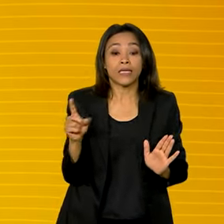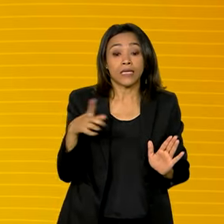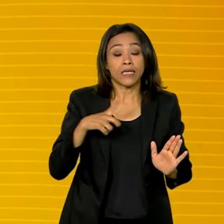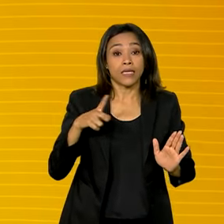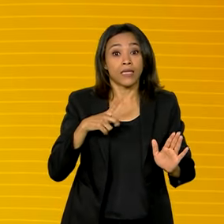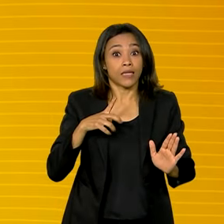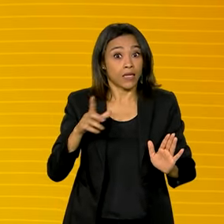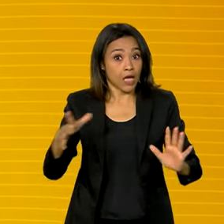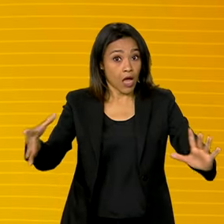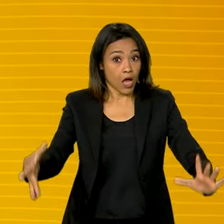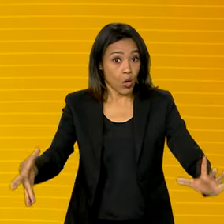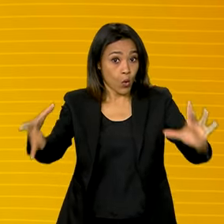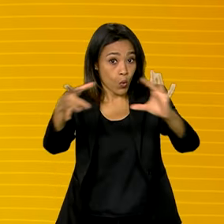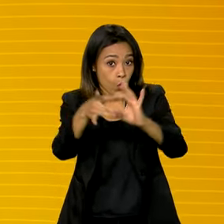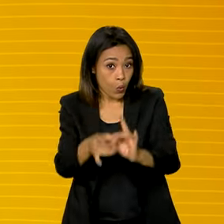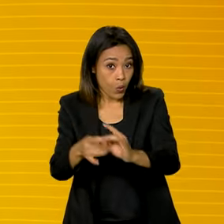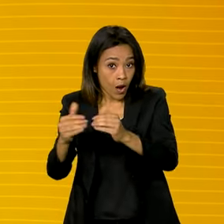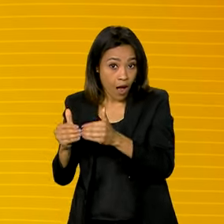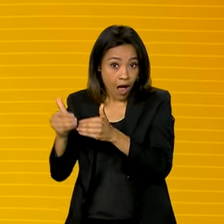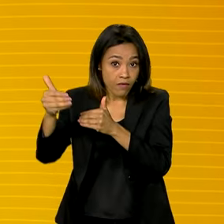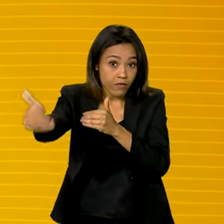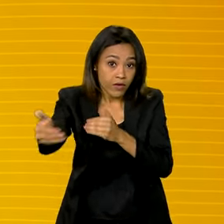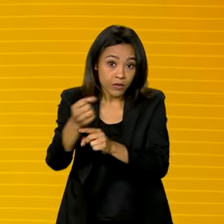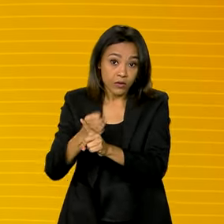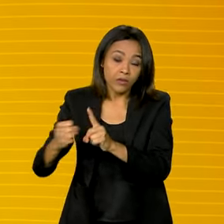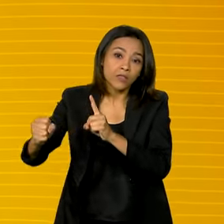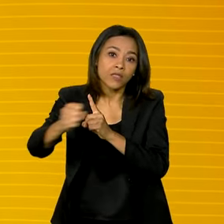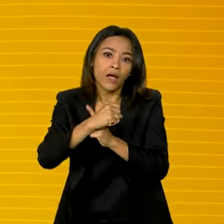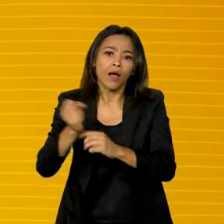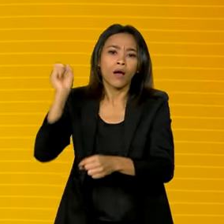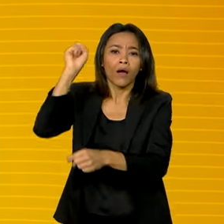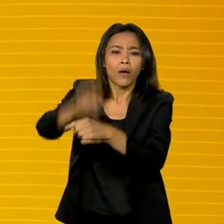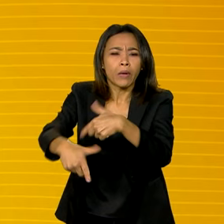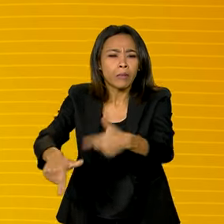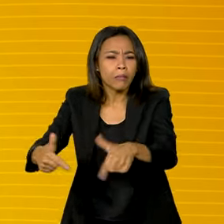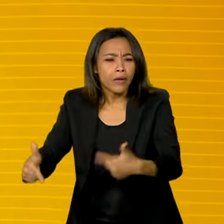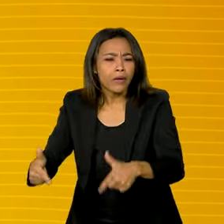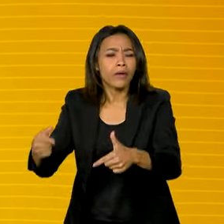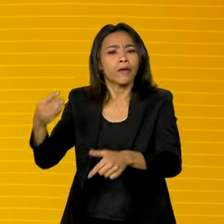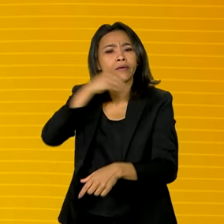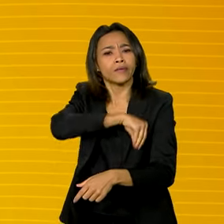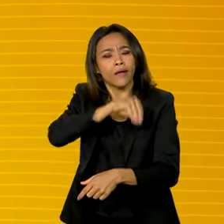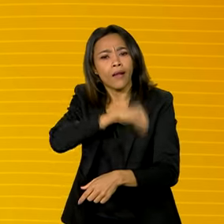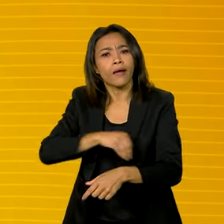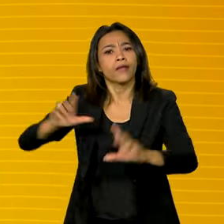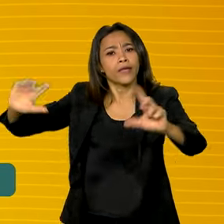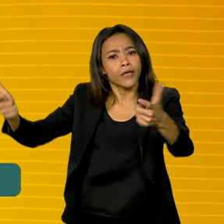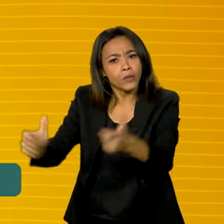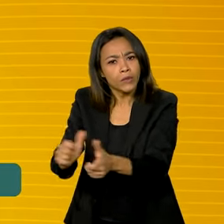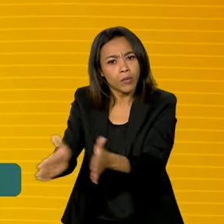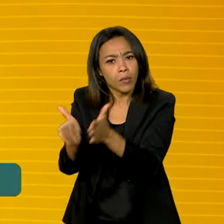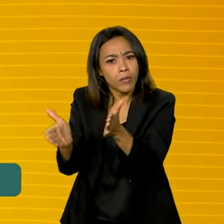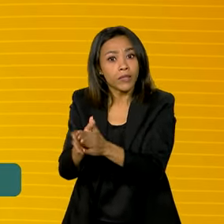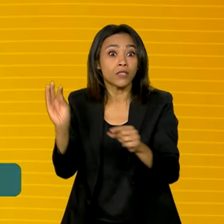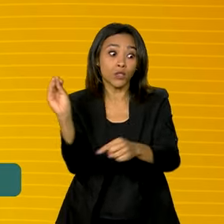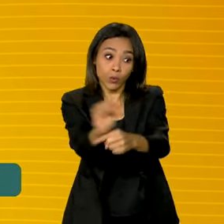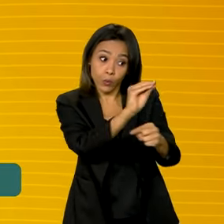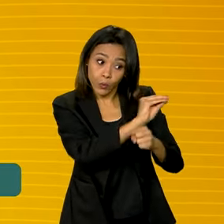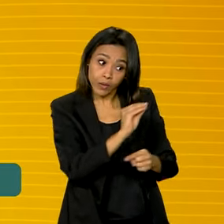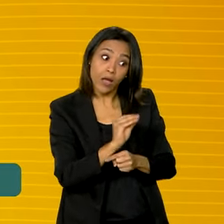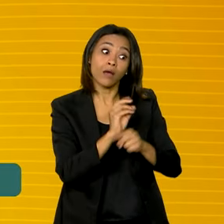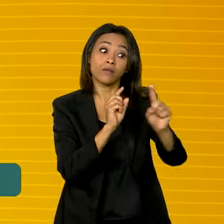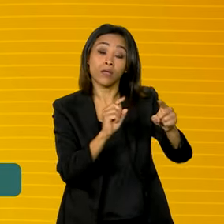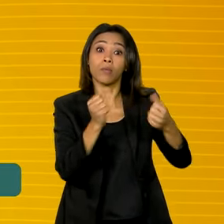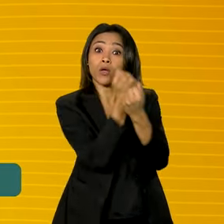unam avanço social, emprego, renda, diminuição da pobreza, e, de outro lado, meio ambiente, que tem